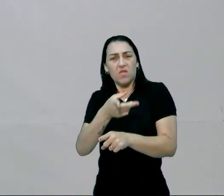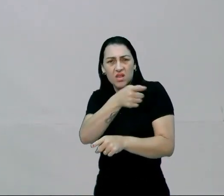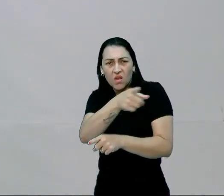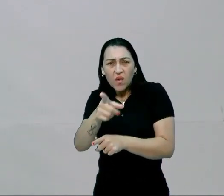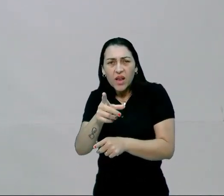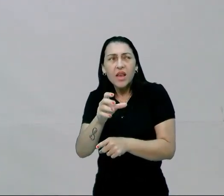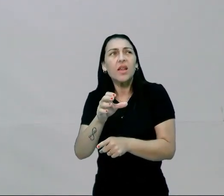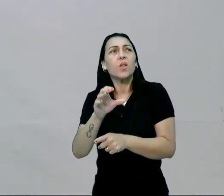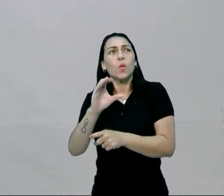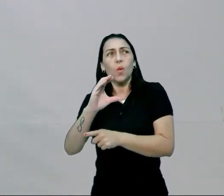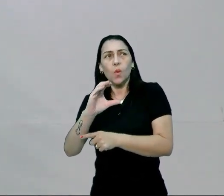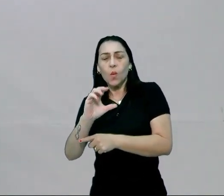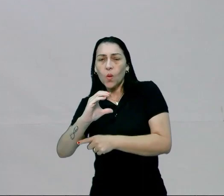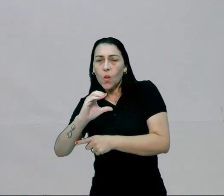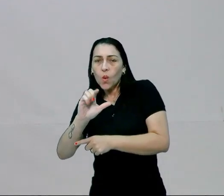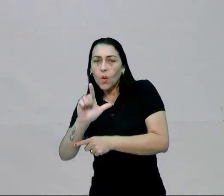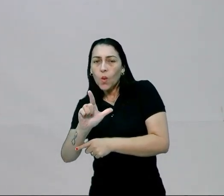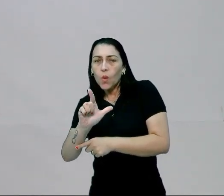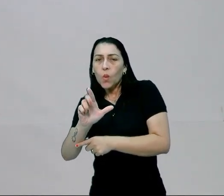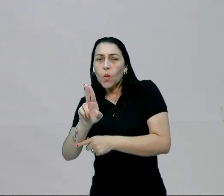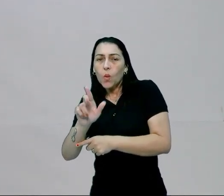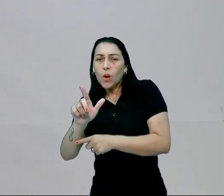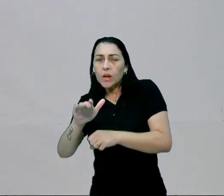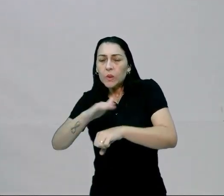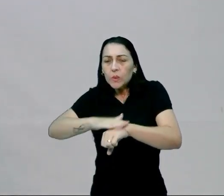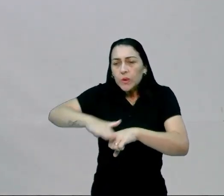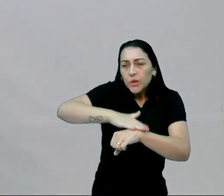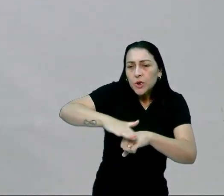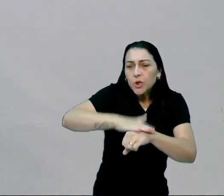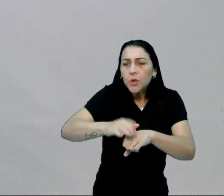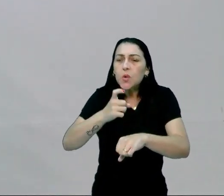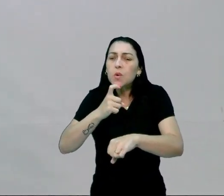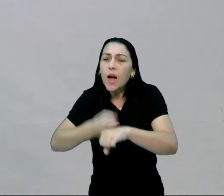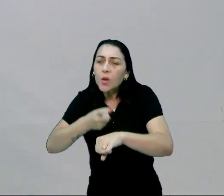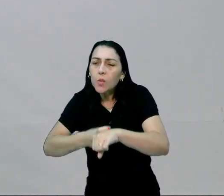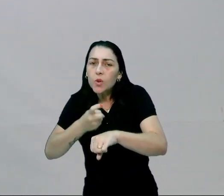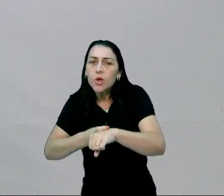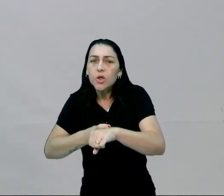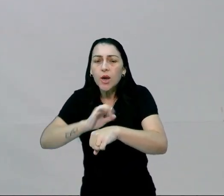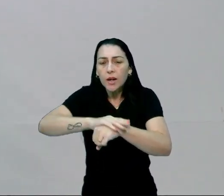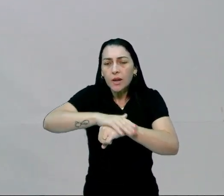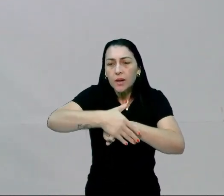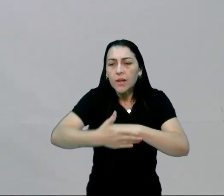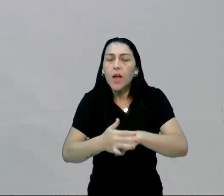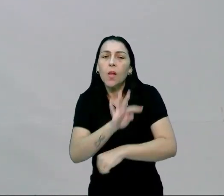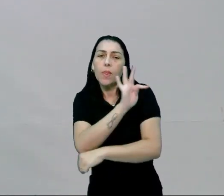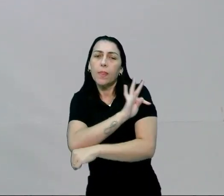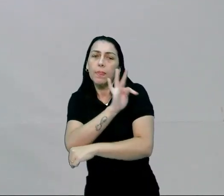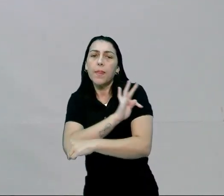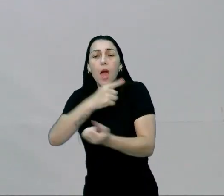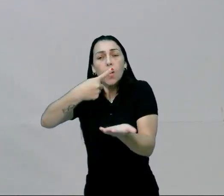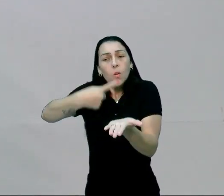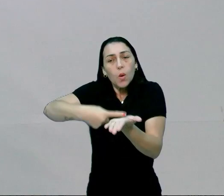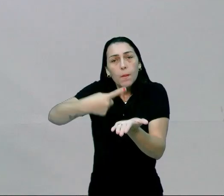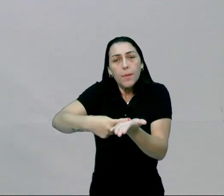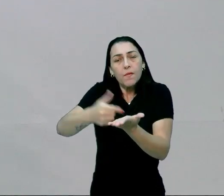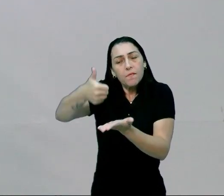conhece o curling? Aquele de ficar enxugando gelo, vai, para poder mexer, porque é um aspecto técnico combinatório, que a gente vai